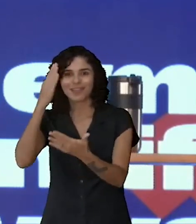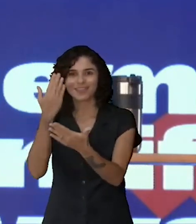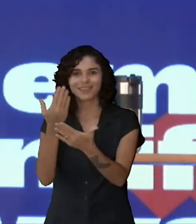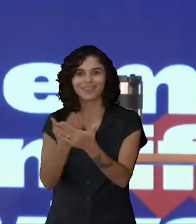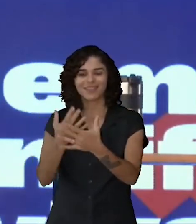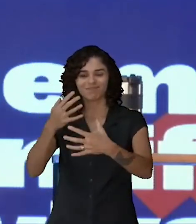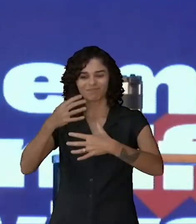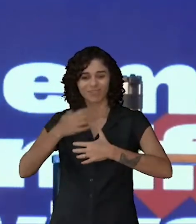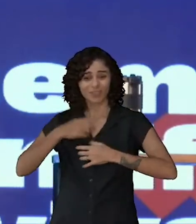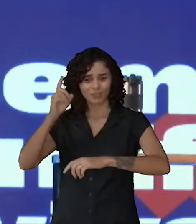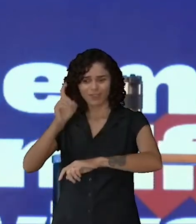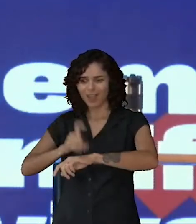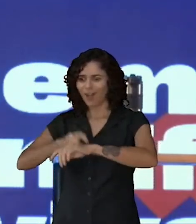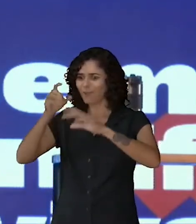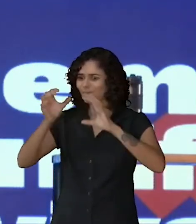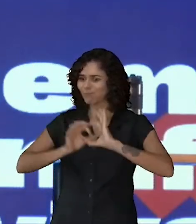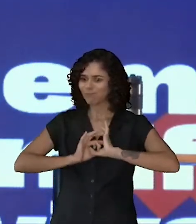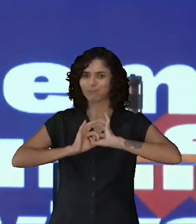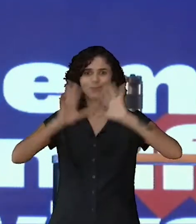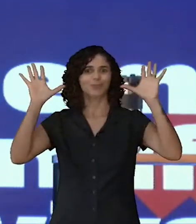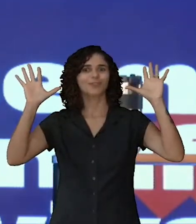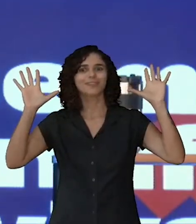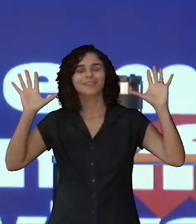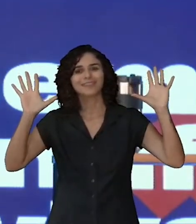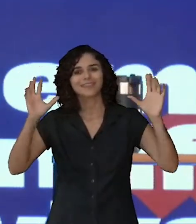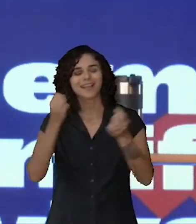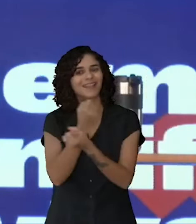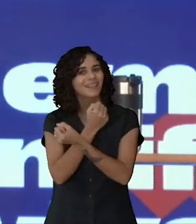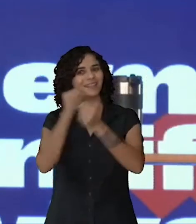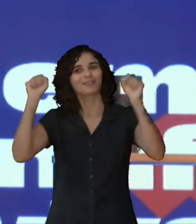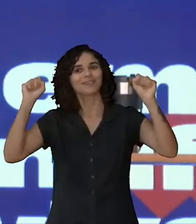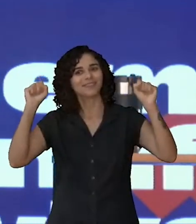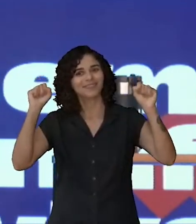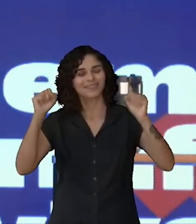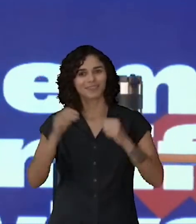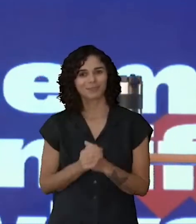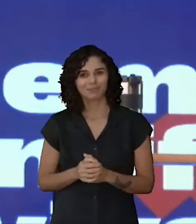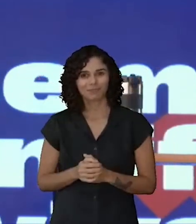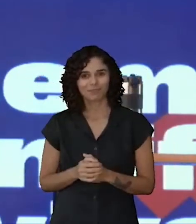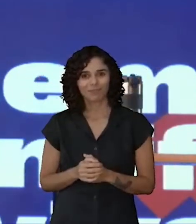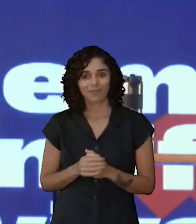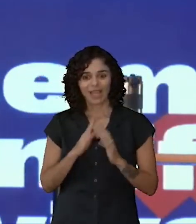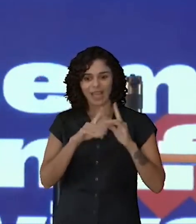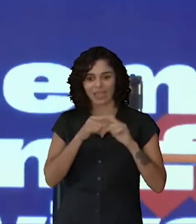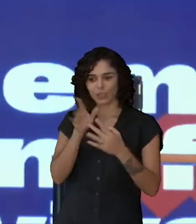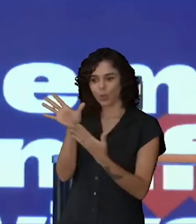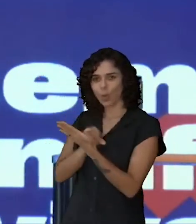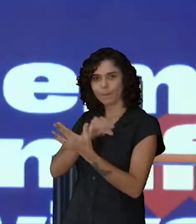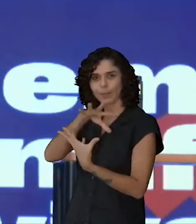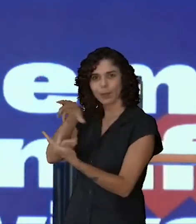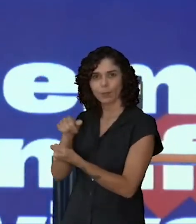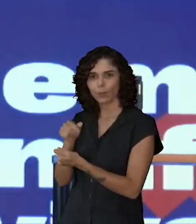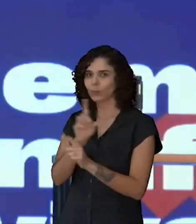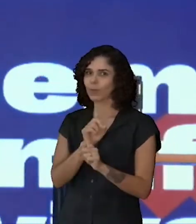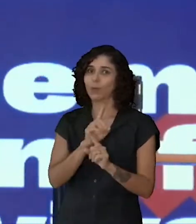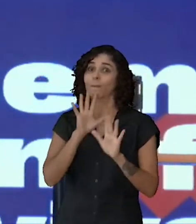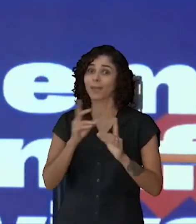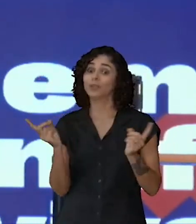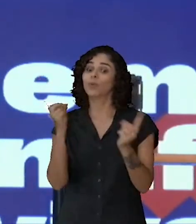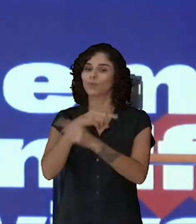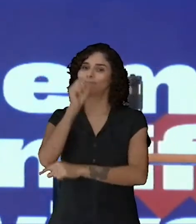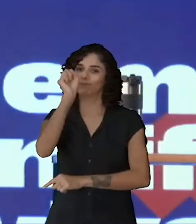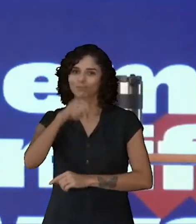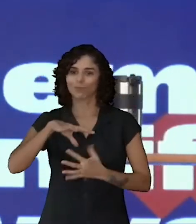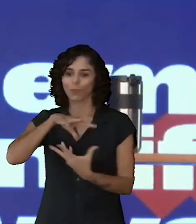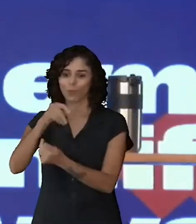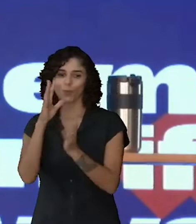A igreja não imita o mundo, mas o mundo precisa imitar a igreja. A avaliação se a igreja está certa ou errada